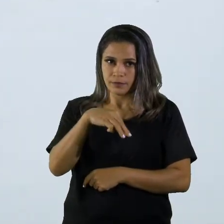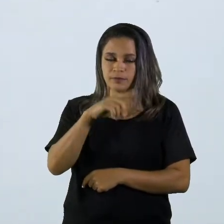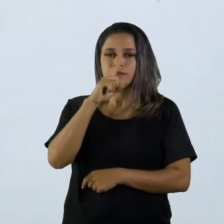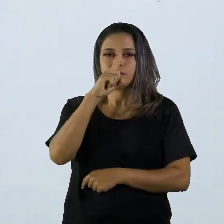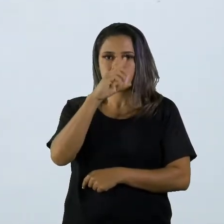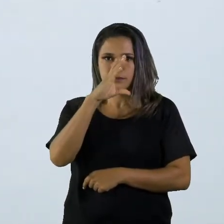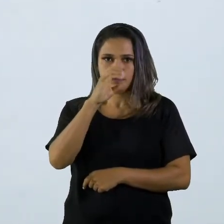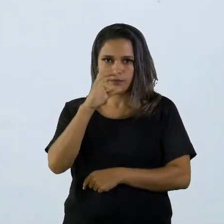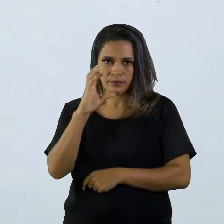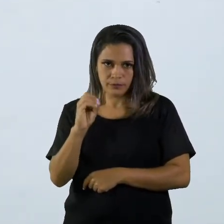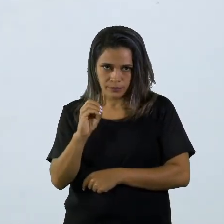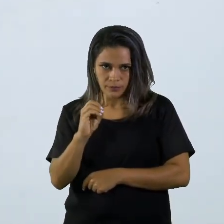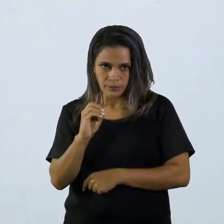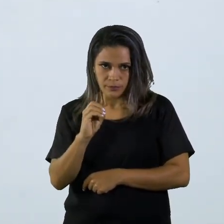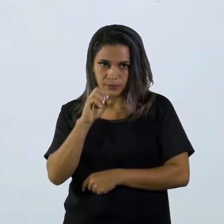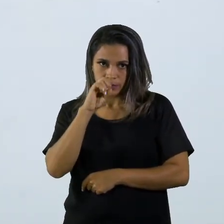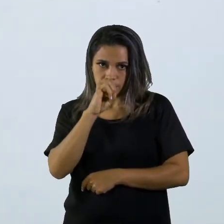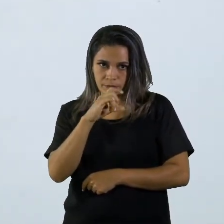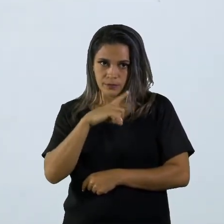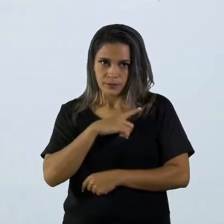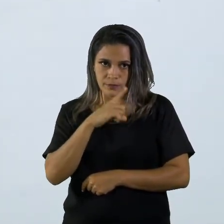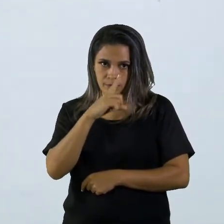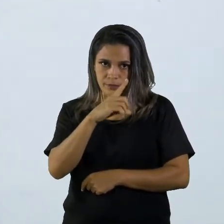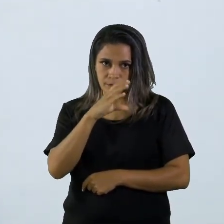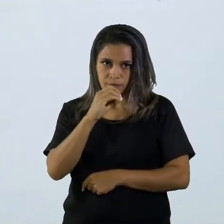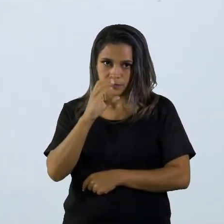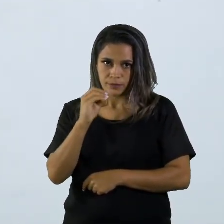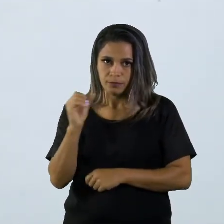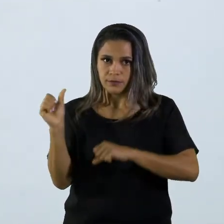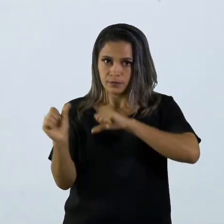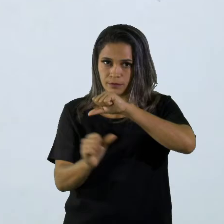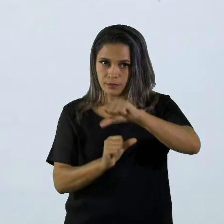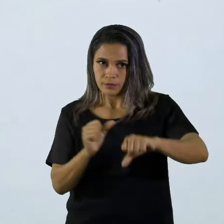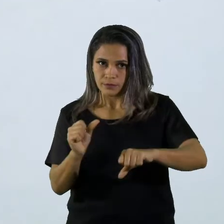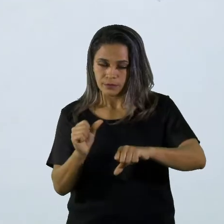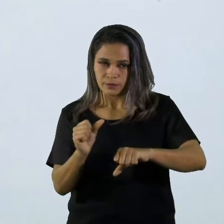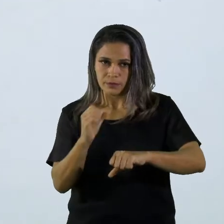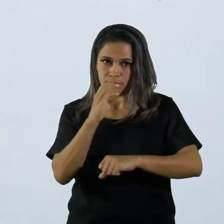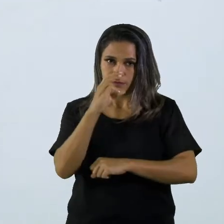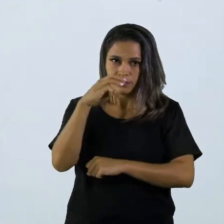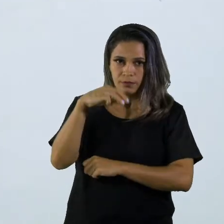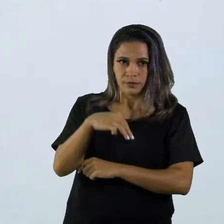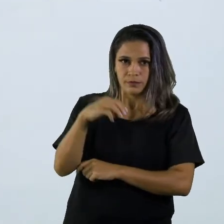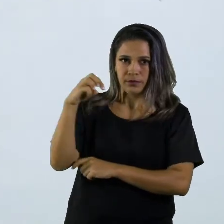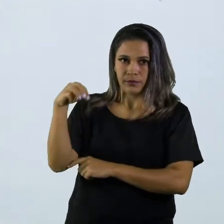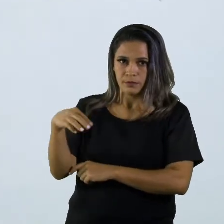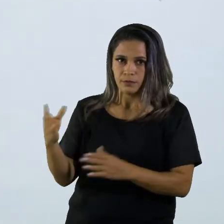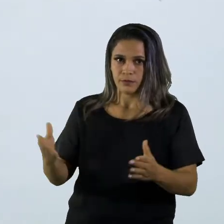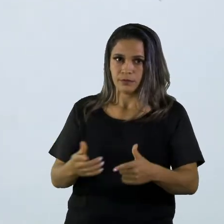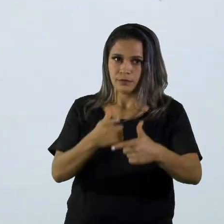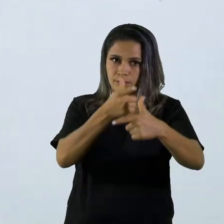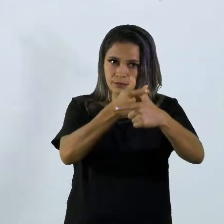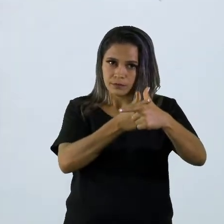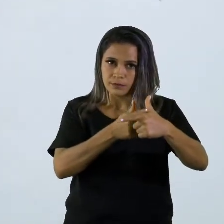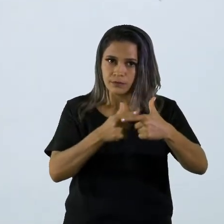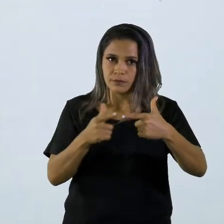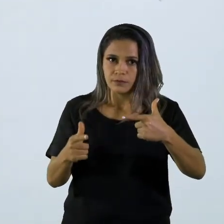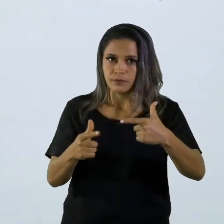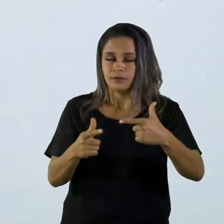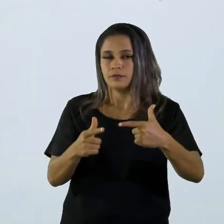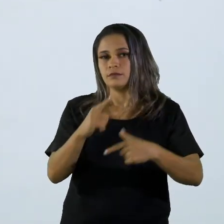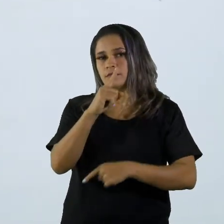100. Se tem 100, eu vou transformar centímetros em metros, eu vou dividir por 100.